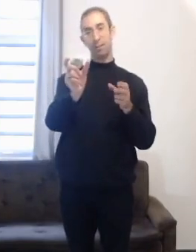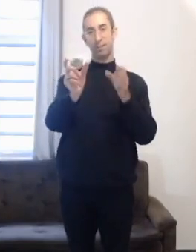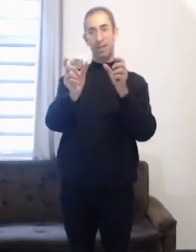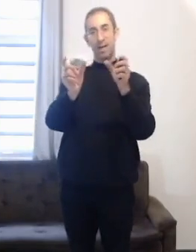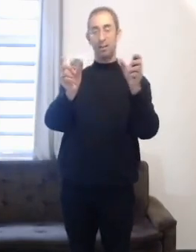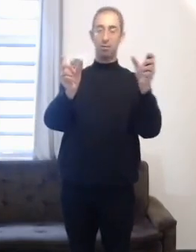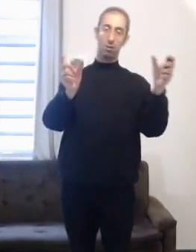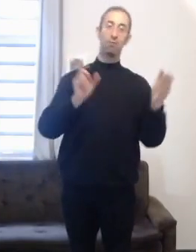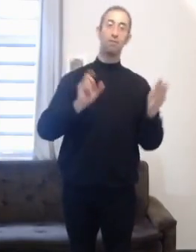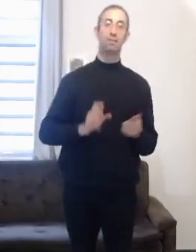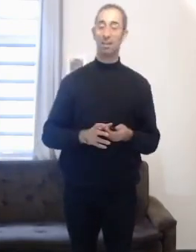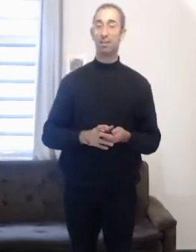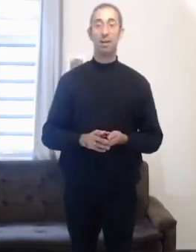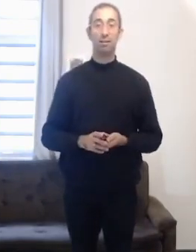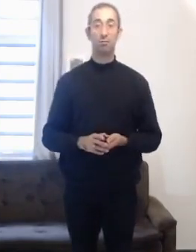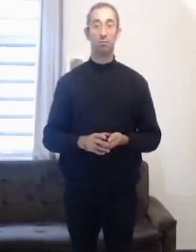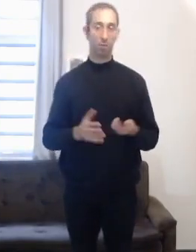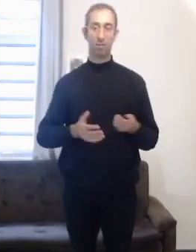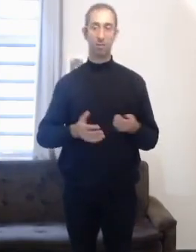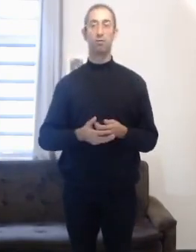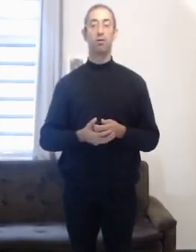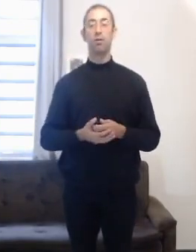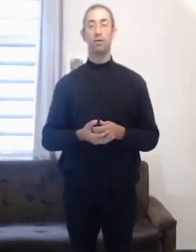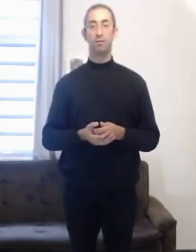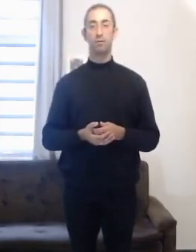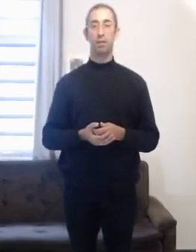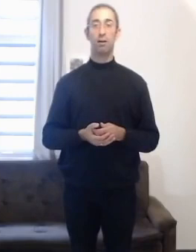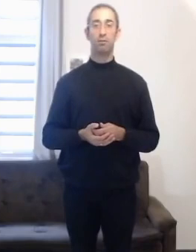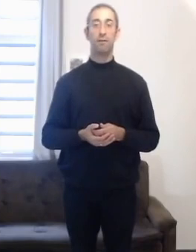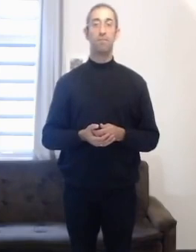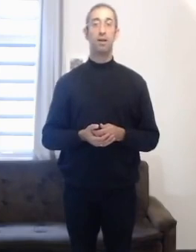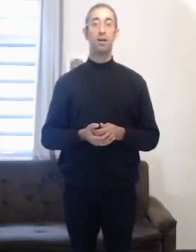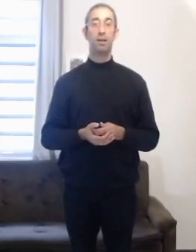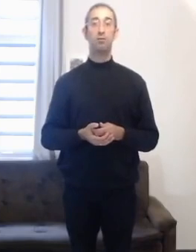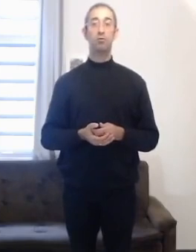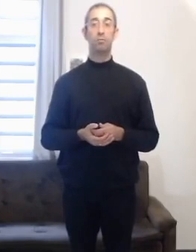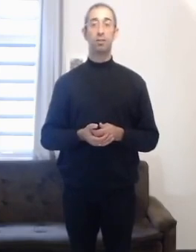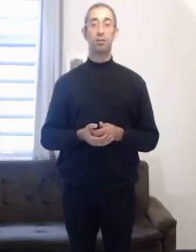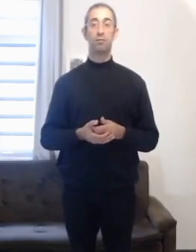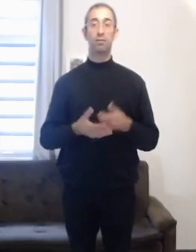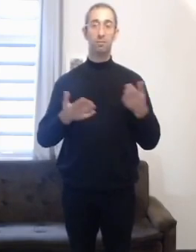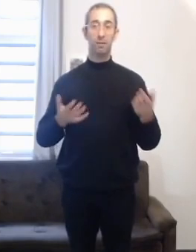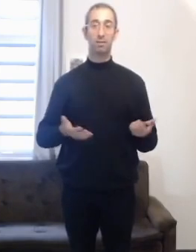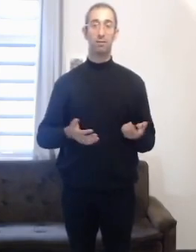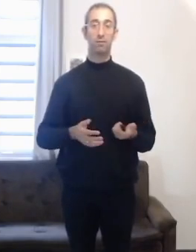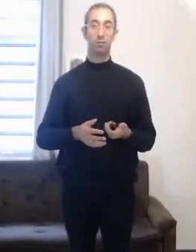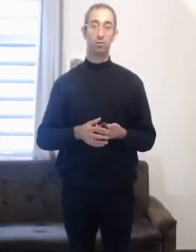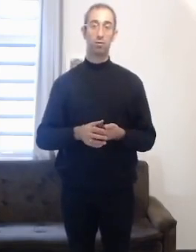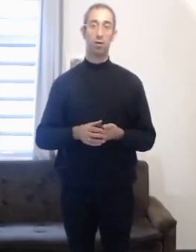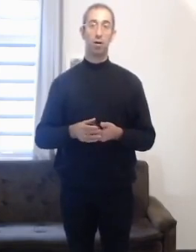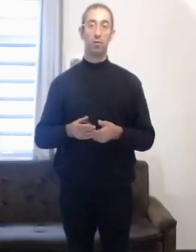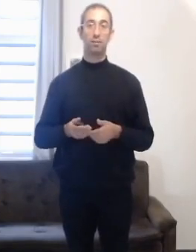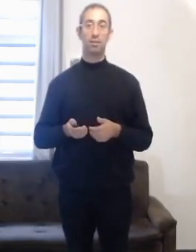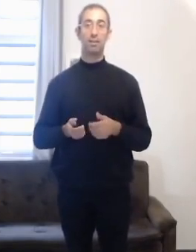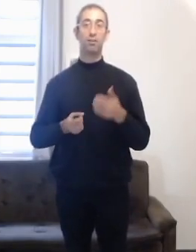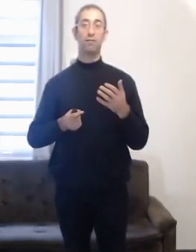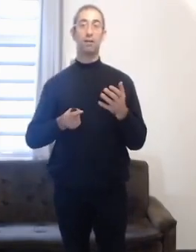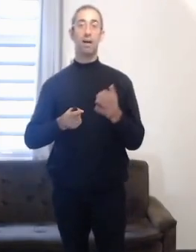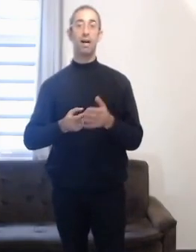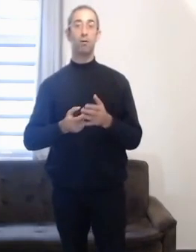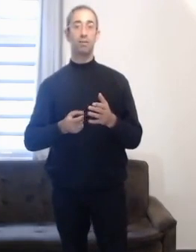verbo analisar e o que vai ser analisado. Pode ser um objetivo geral, né? E objetivos específicos.